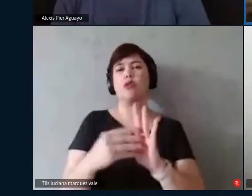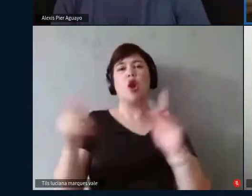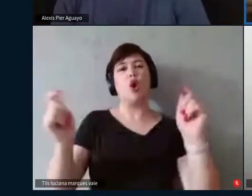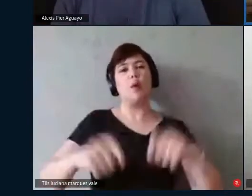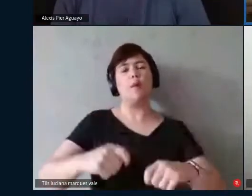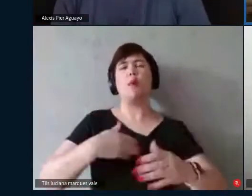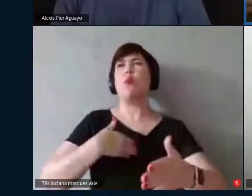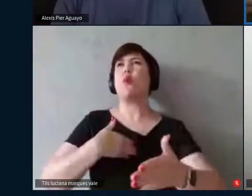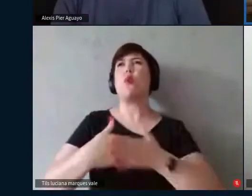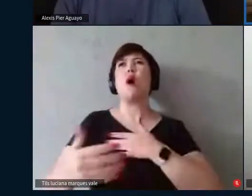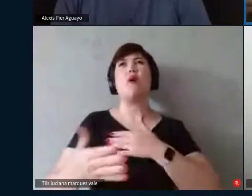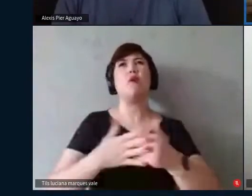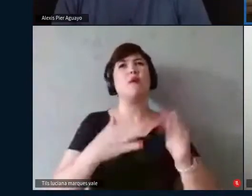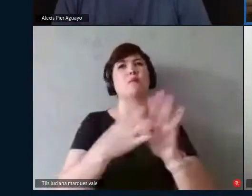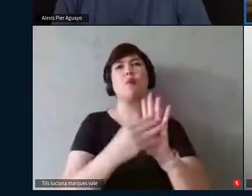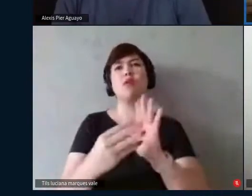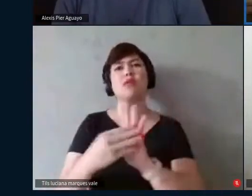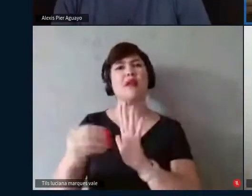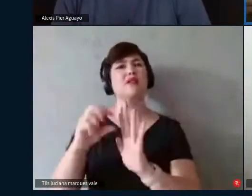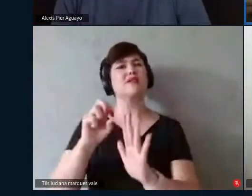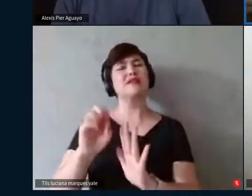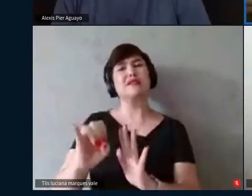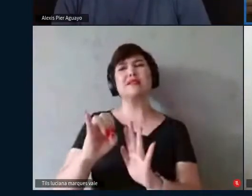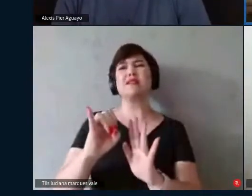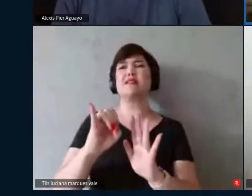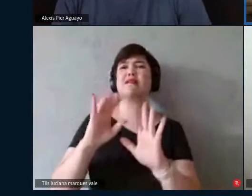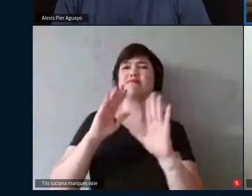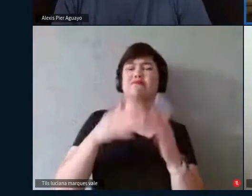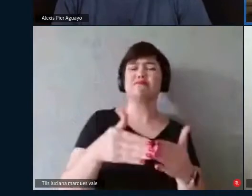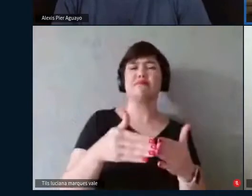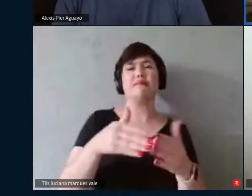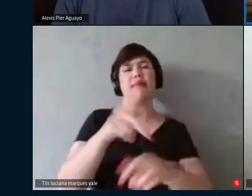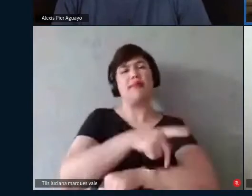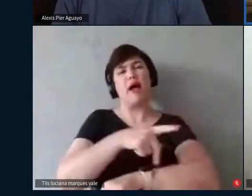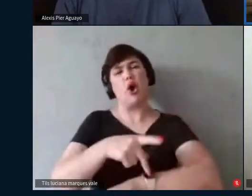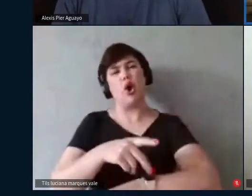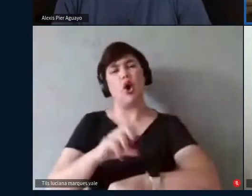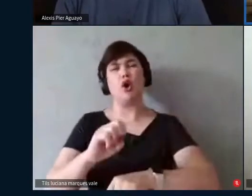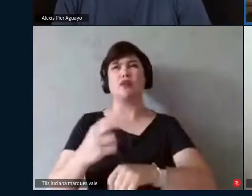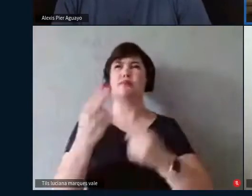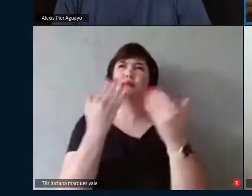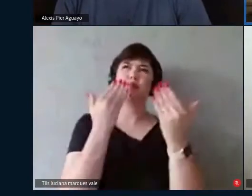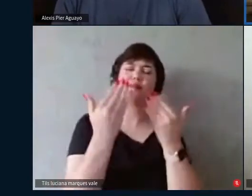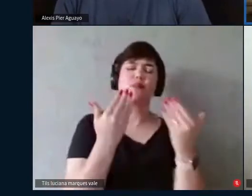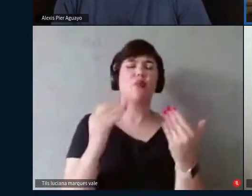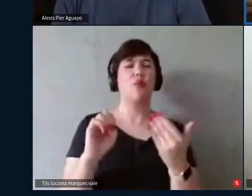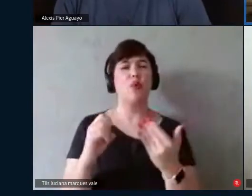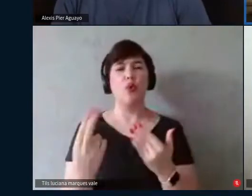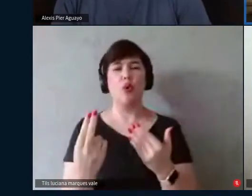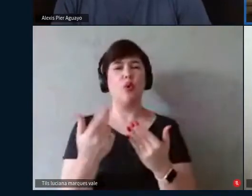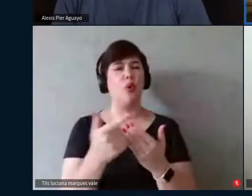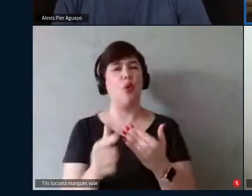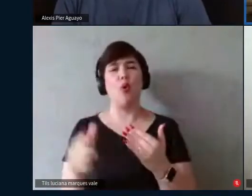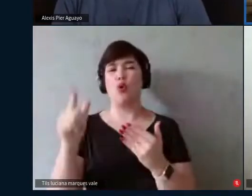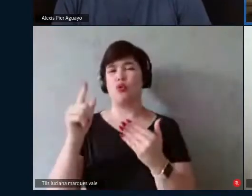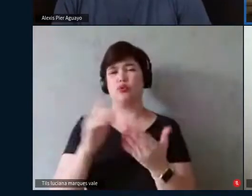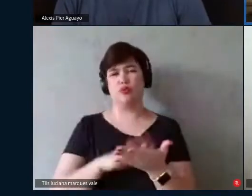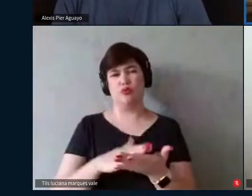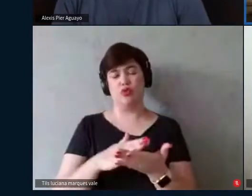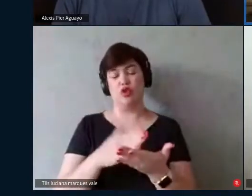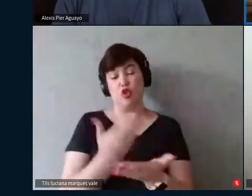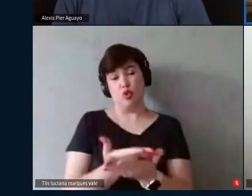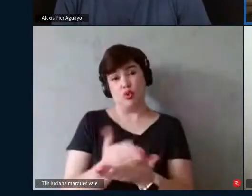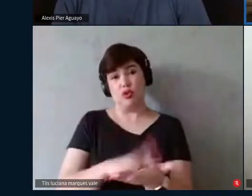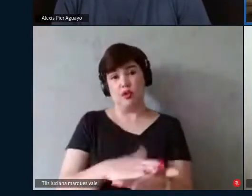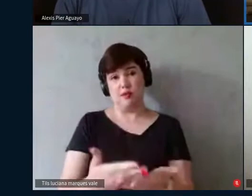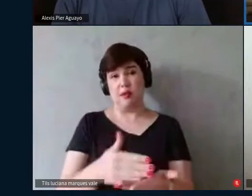esse modelo, embasado em abordagens pedagógicas, psicológicas ou nos estudos da interpretação,